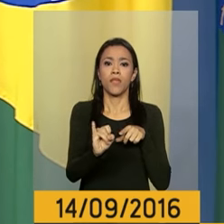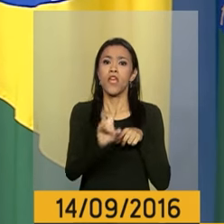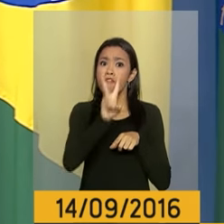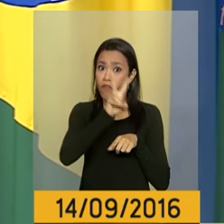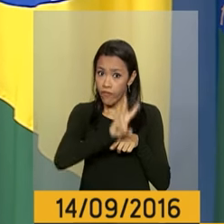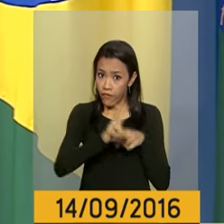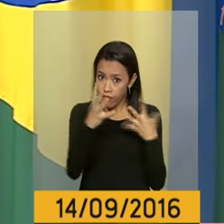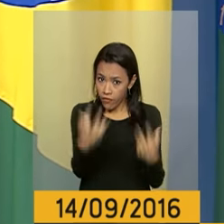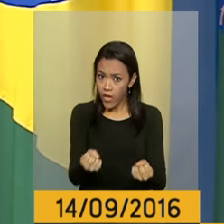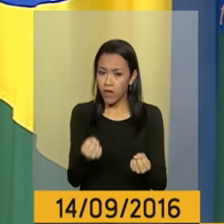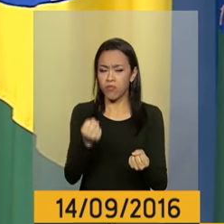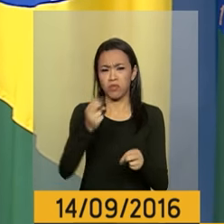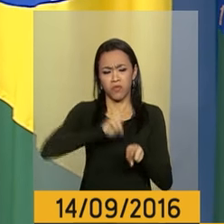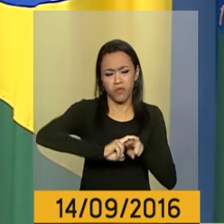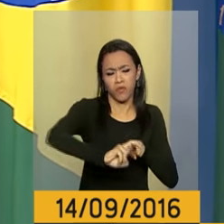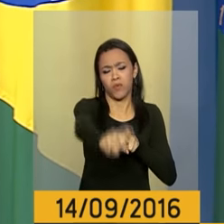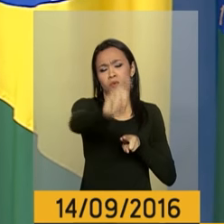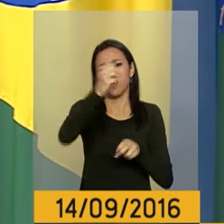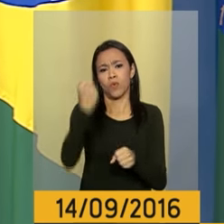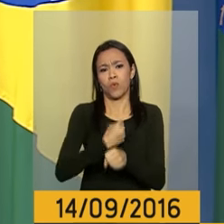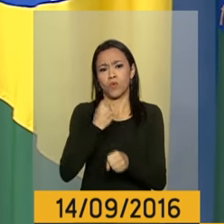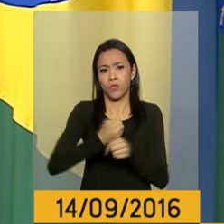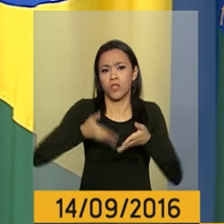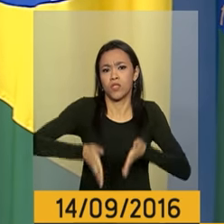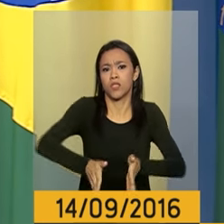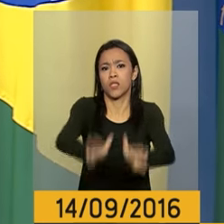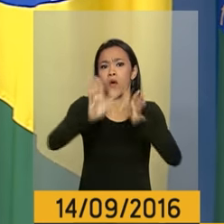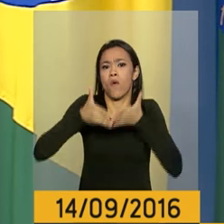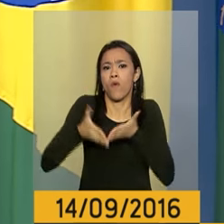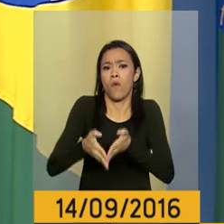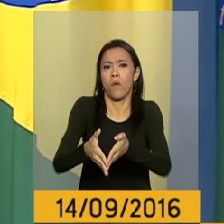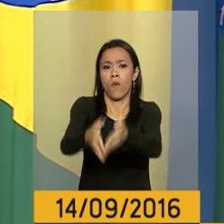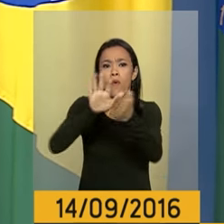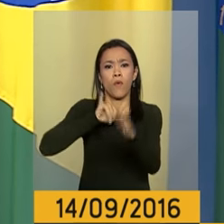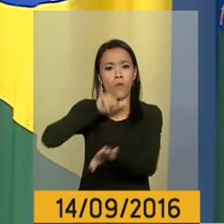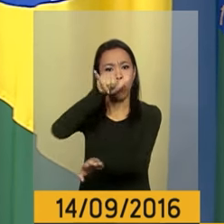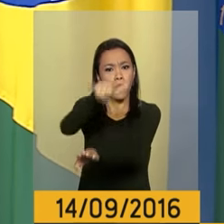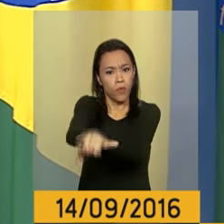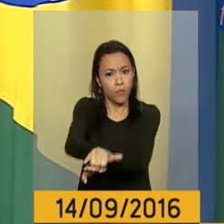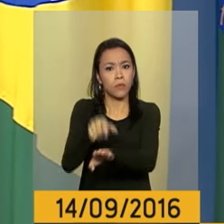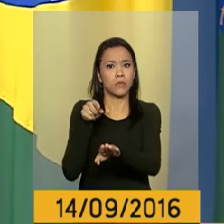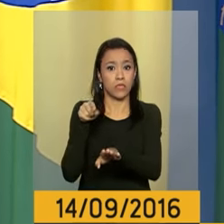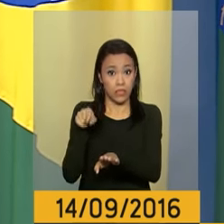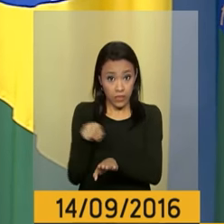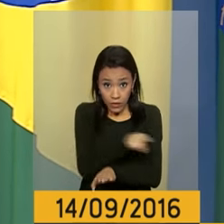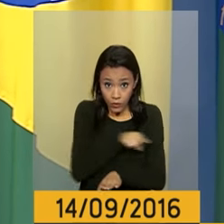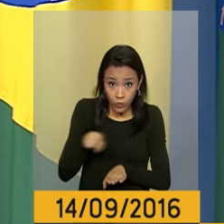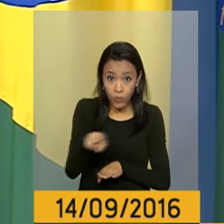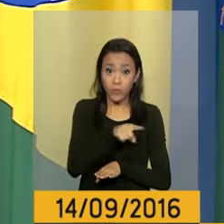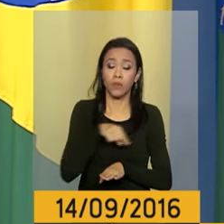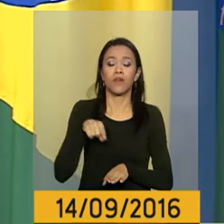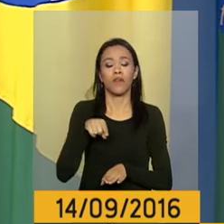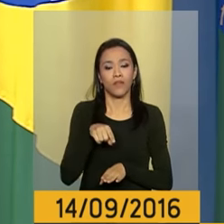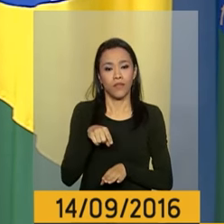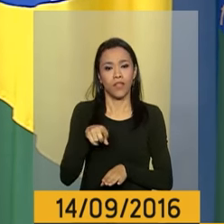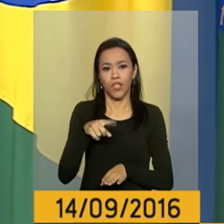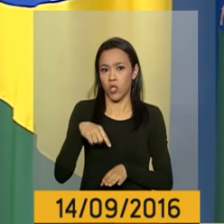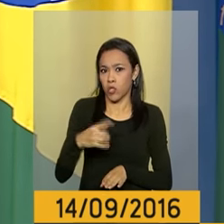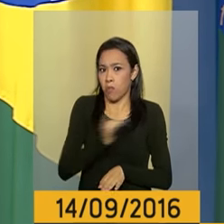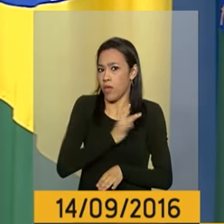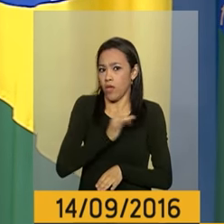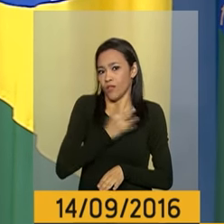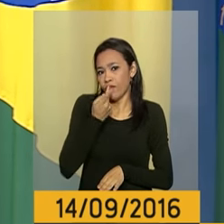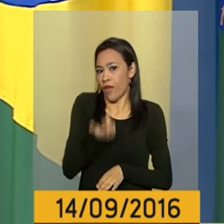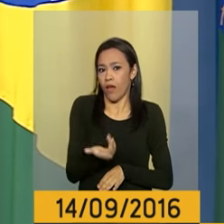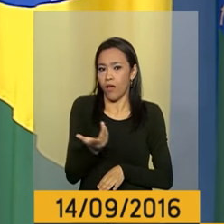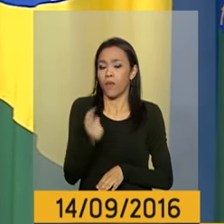muitas rodovias, ferrovias, hidrovias, portos, aeroportos, na convicção mais absoluta, não temos medo de